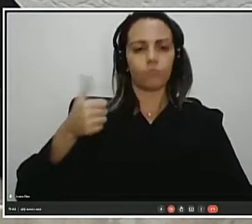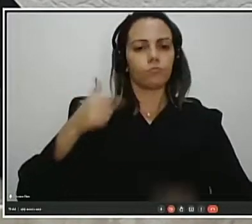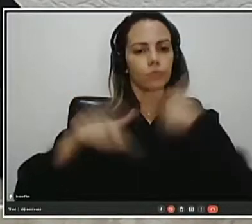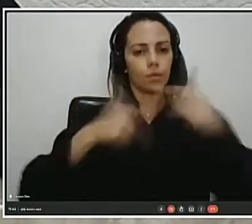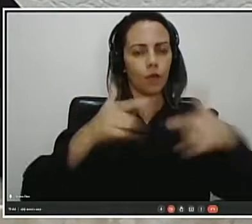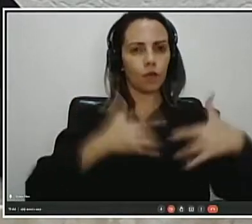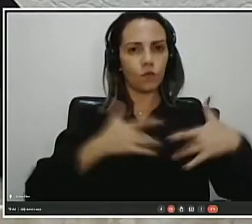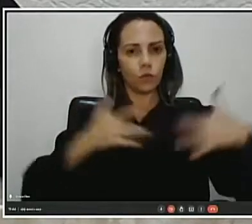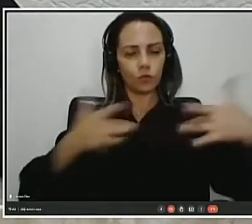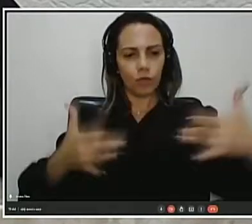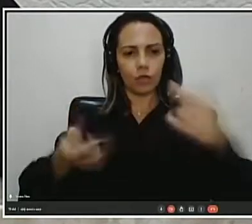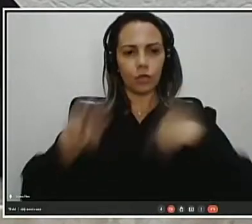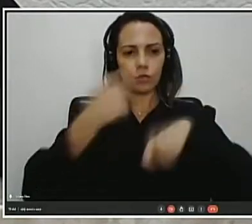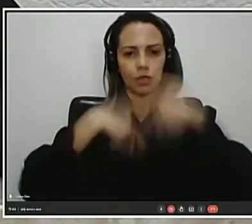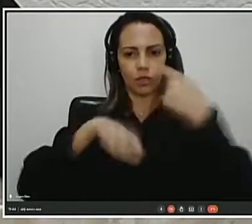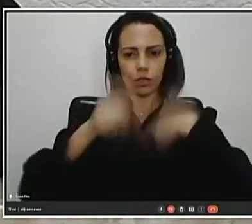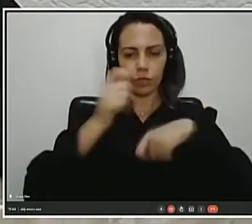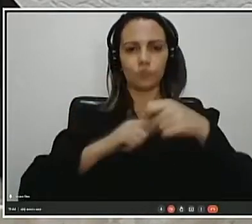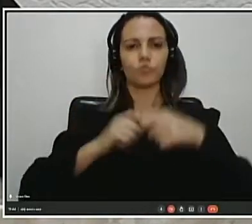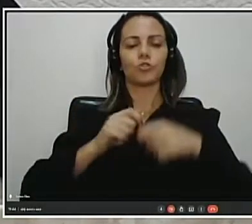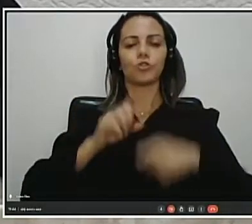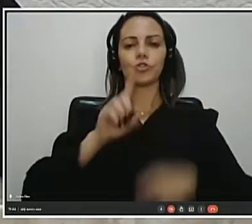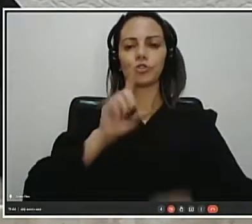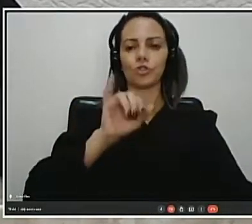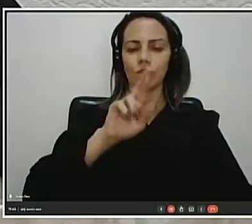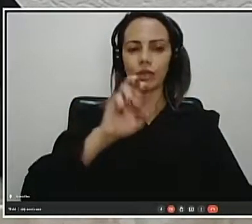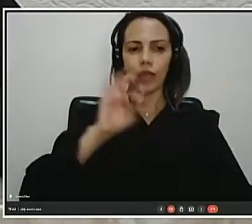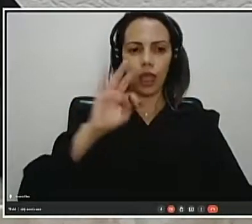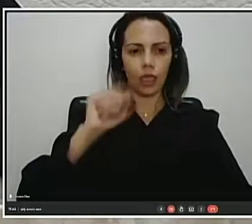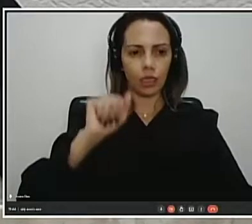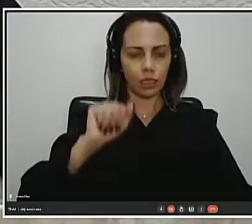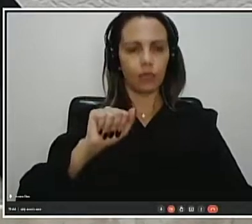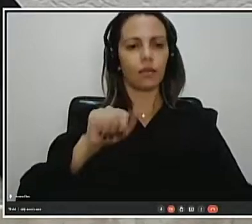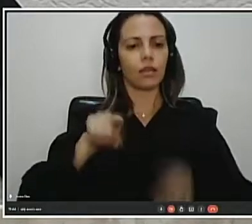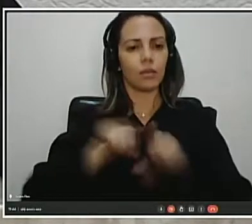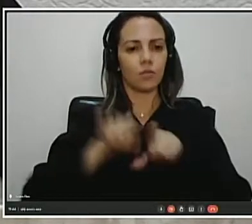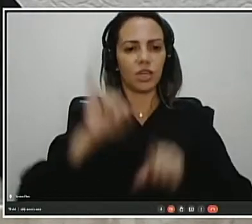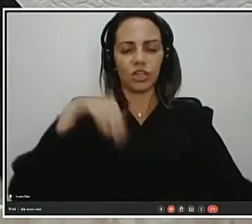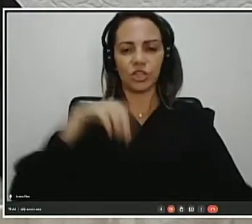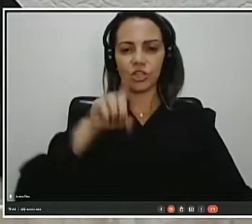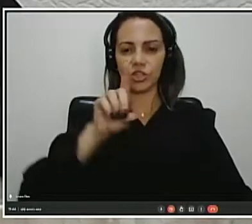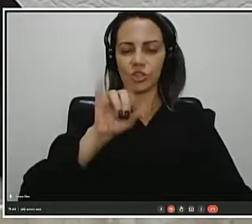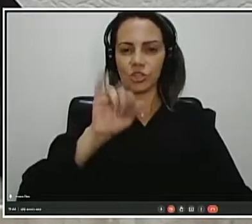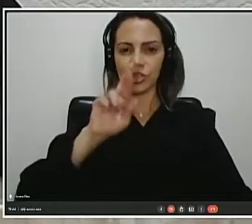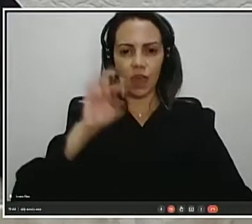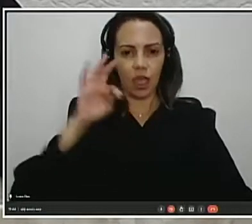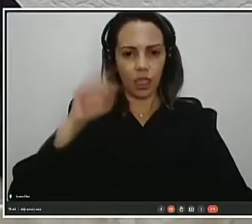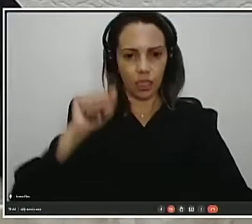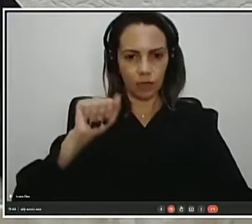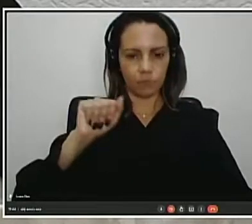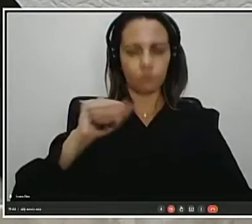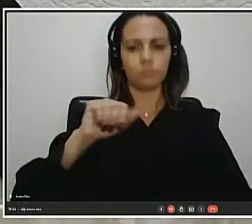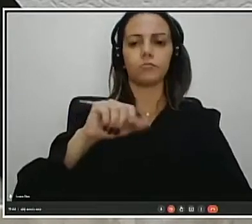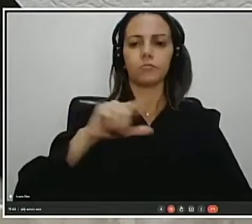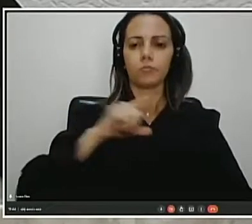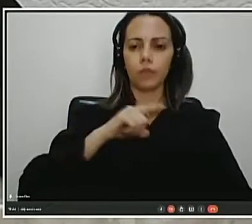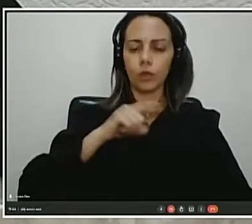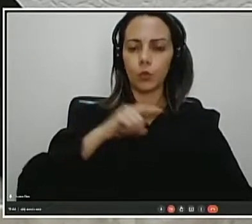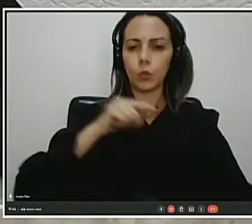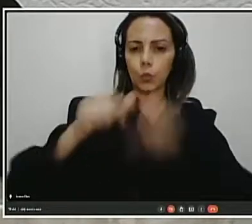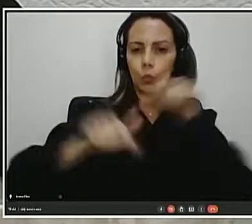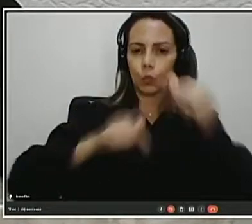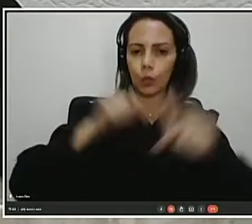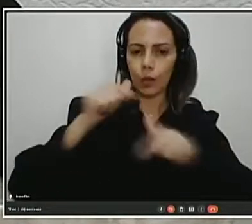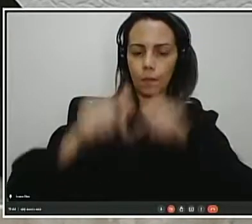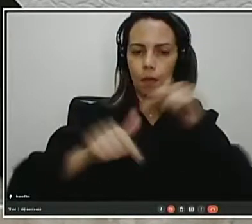da administração direta e indireta do município de União da Vitória, disciplinando sua prestação nas condições